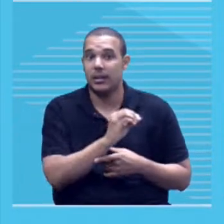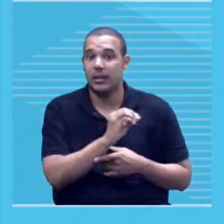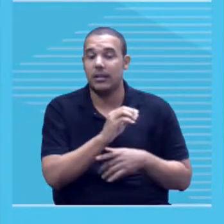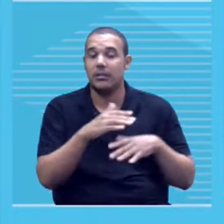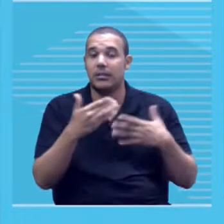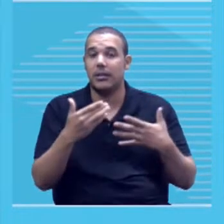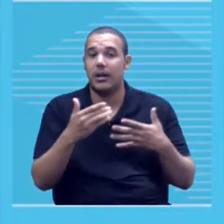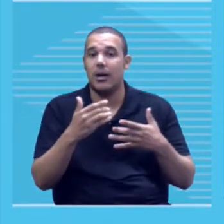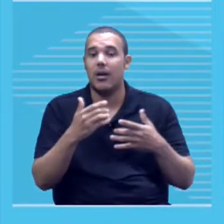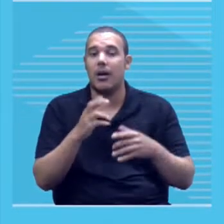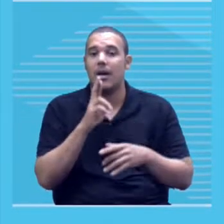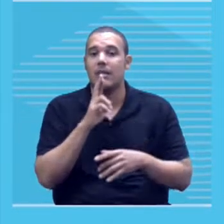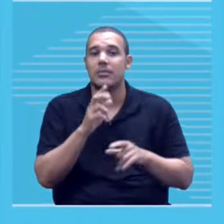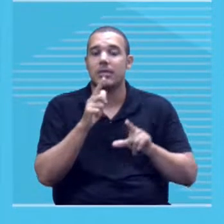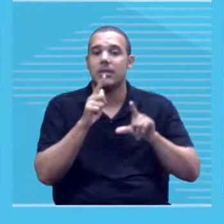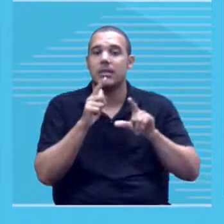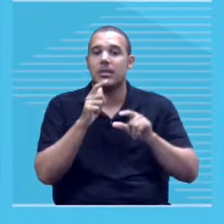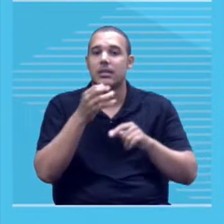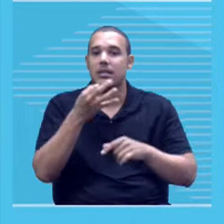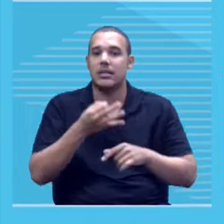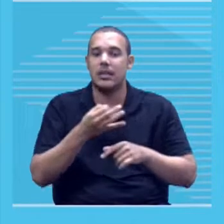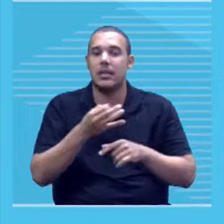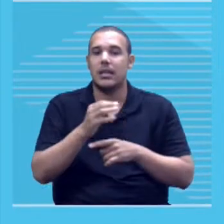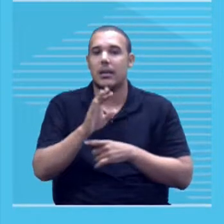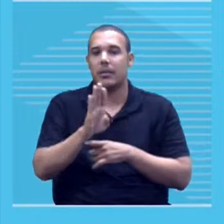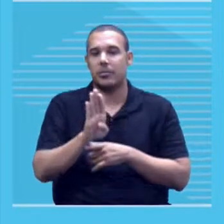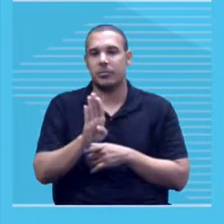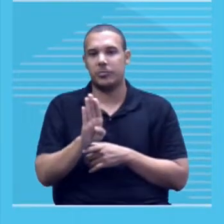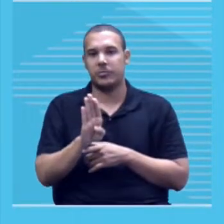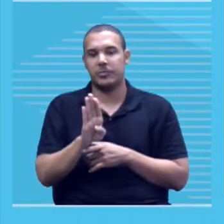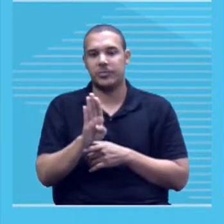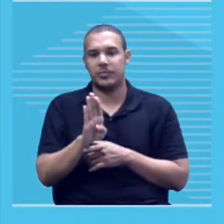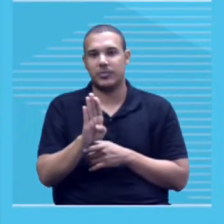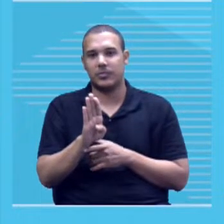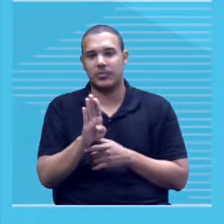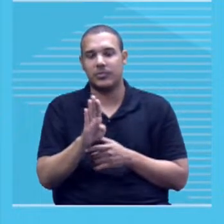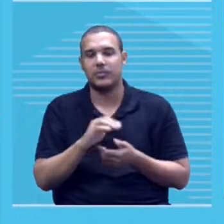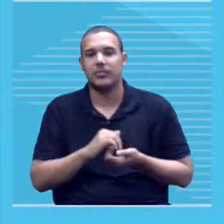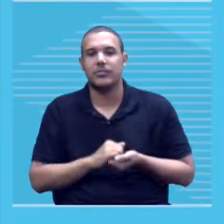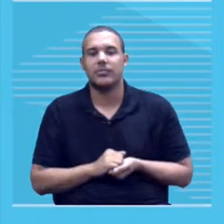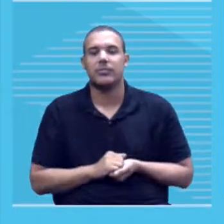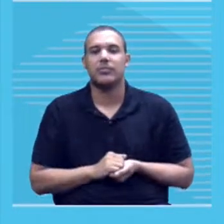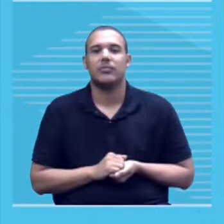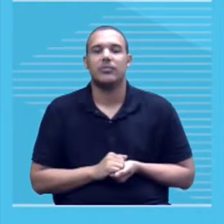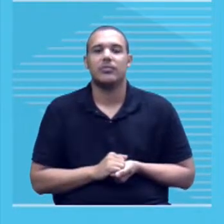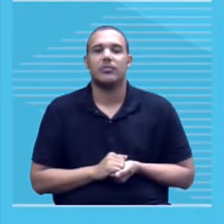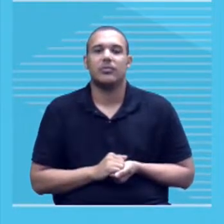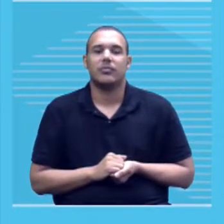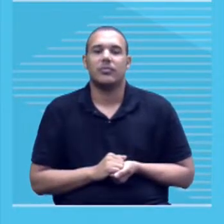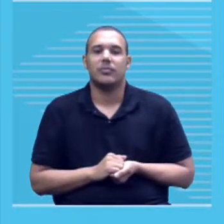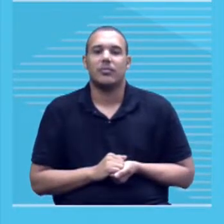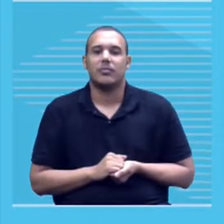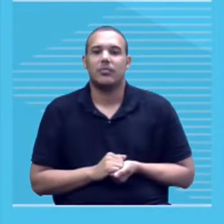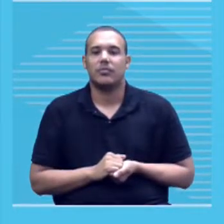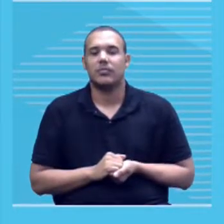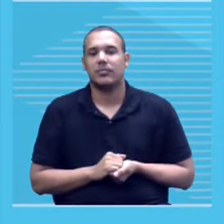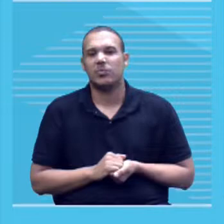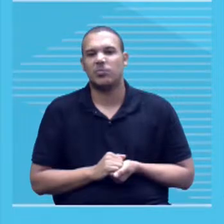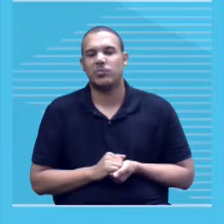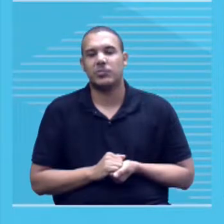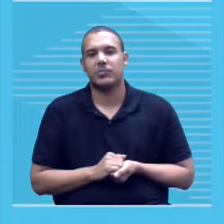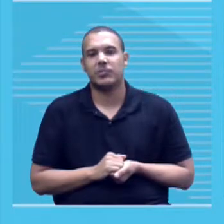ó, tem que ser letra B, né? Não pode ser a letra A aí, não. Letra B para esse meu sistema. 30